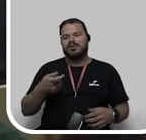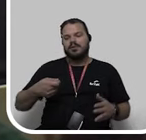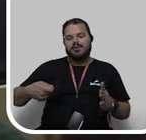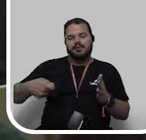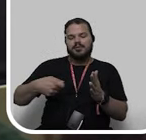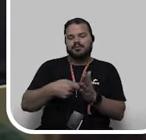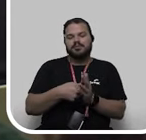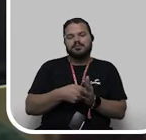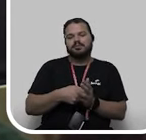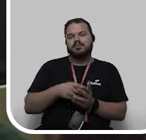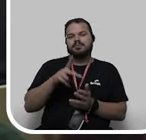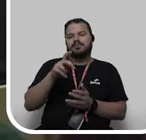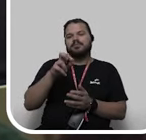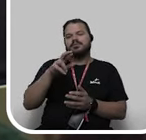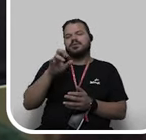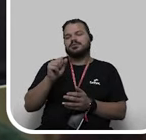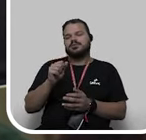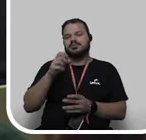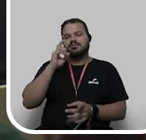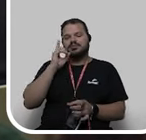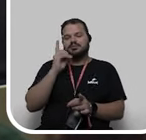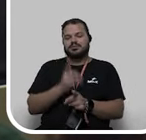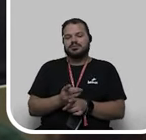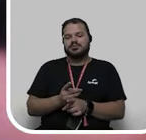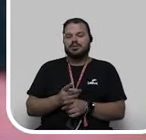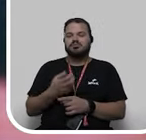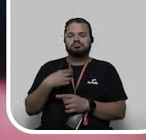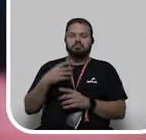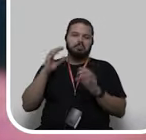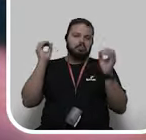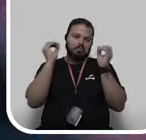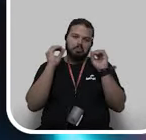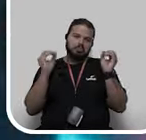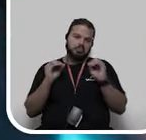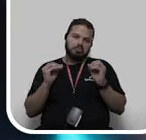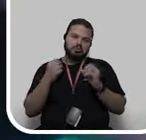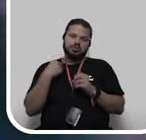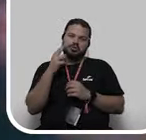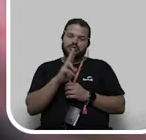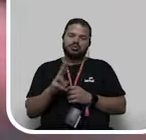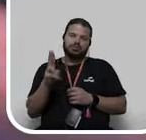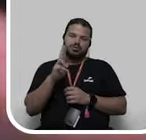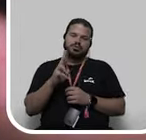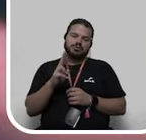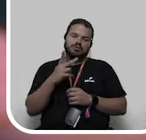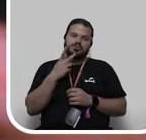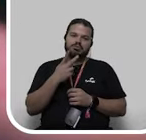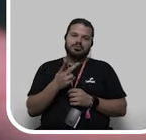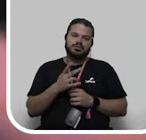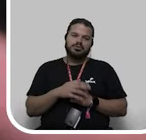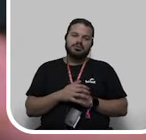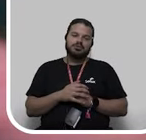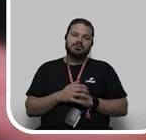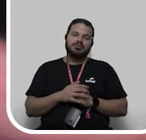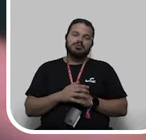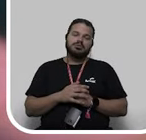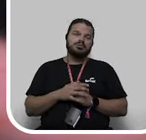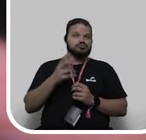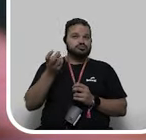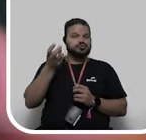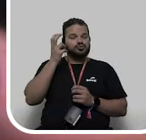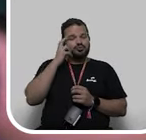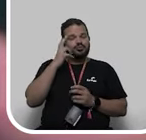alguma coisa nesse sentido, e ela inocentemente, por não ser usuária, por não ter sido considerada no momento de